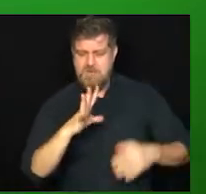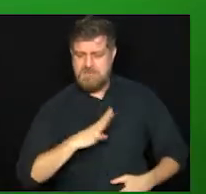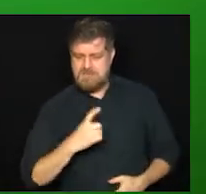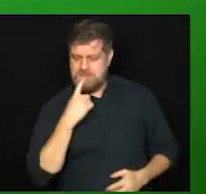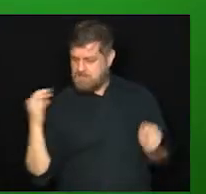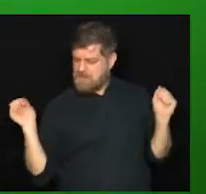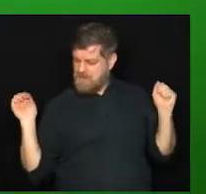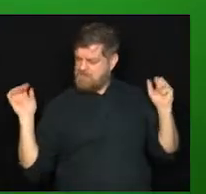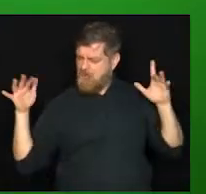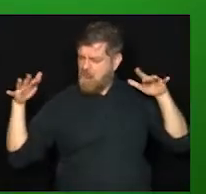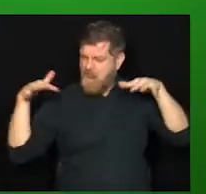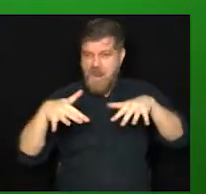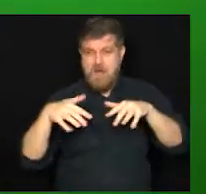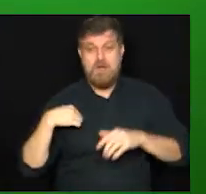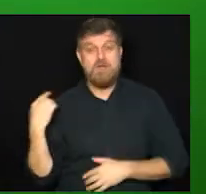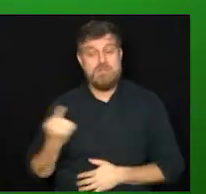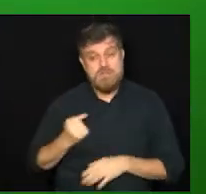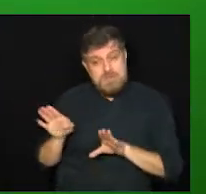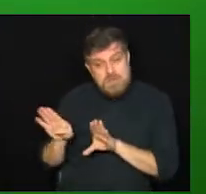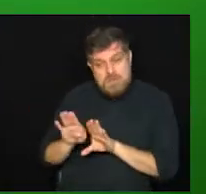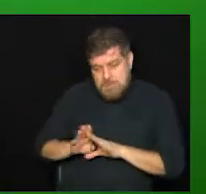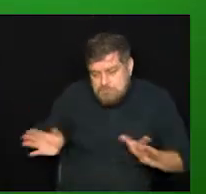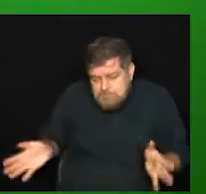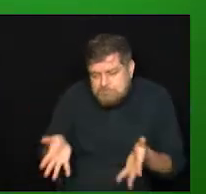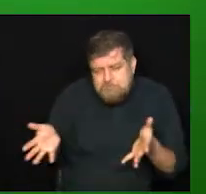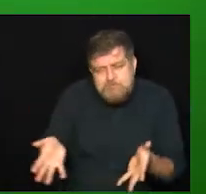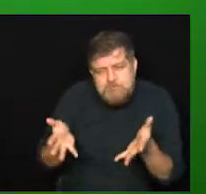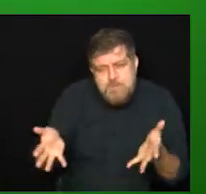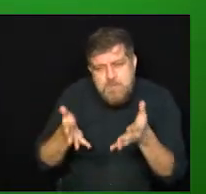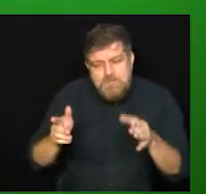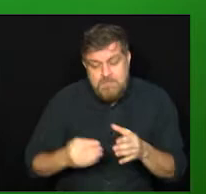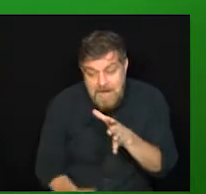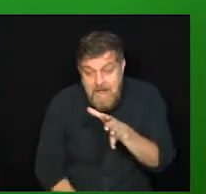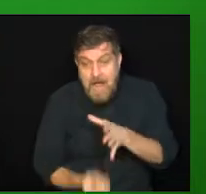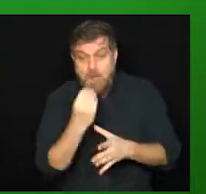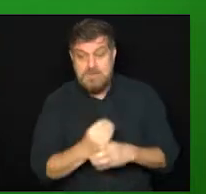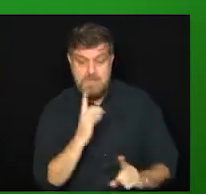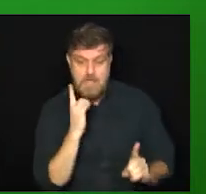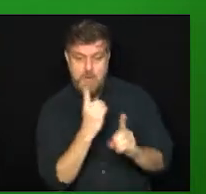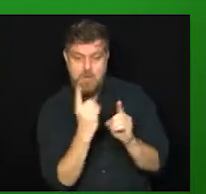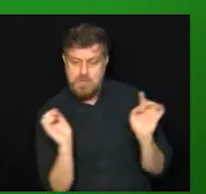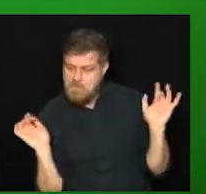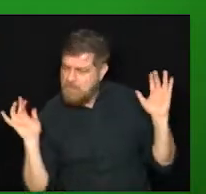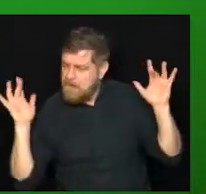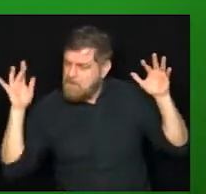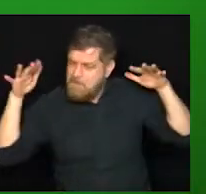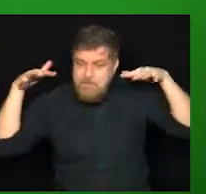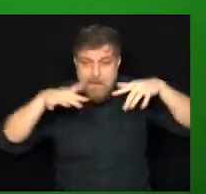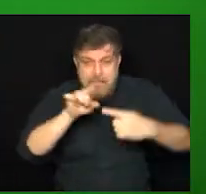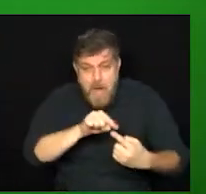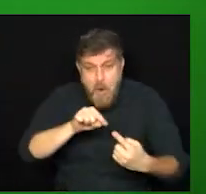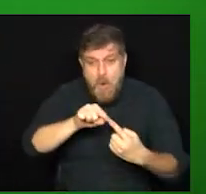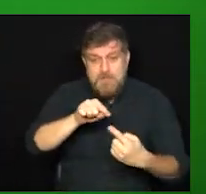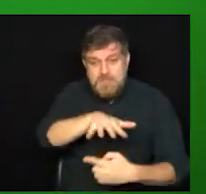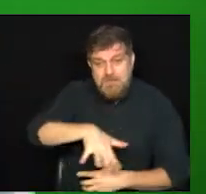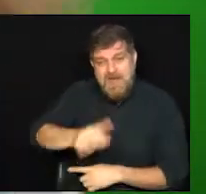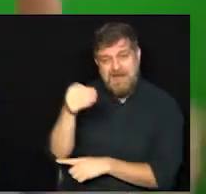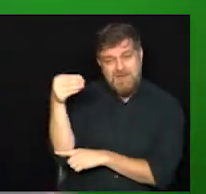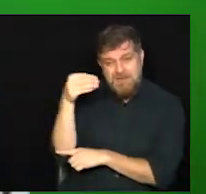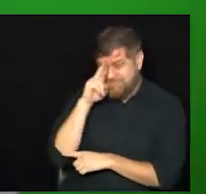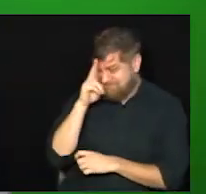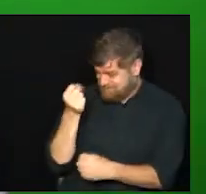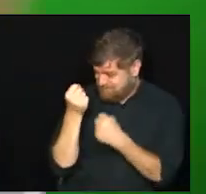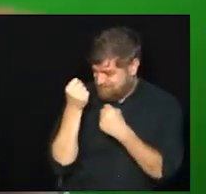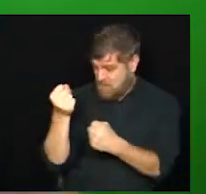precisamos promover essa agenda de eventos para que possa fortalecer o nosso setor, onde